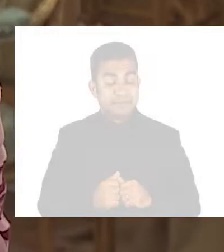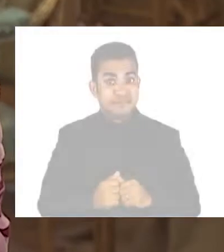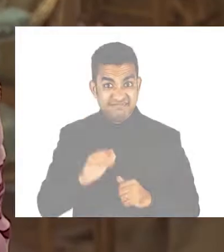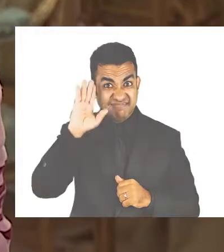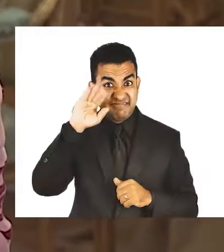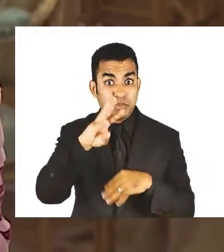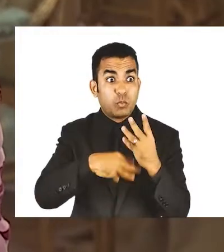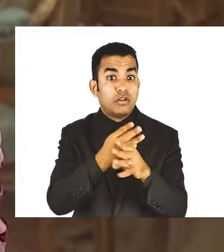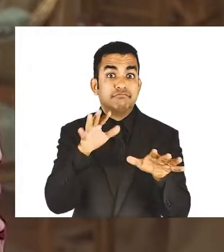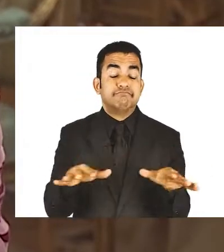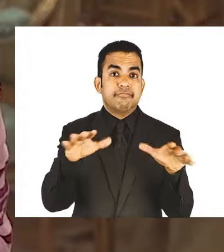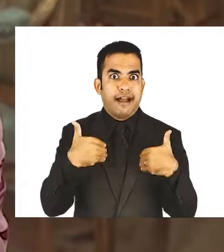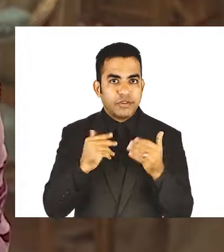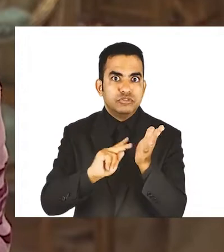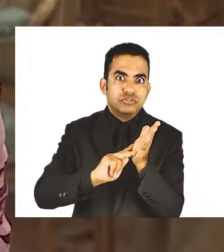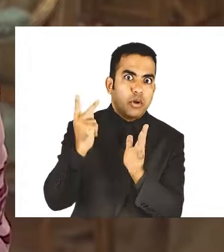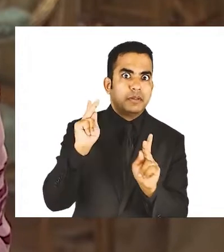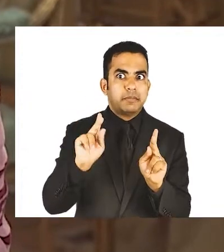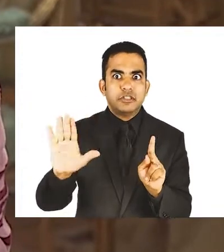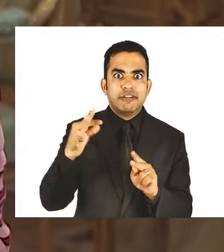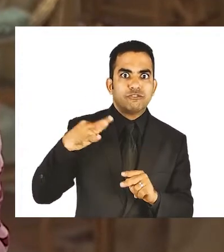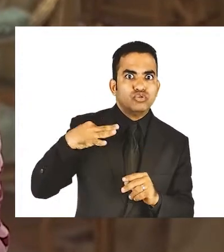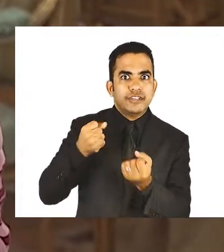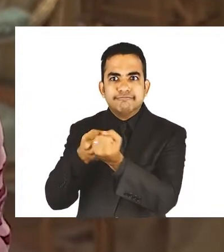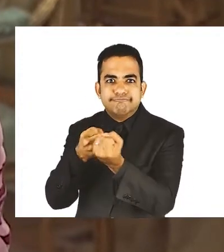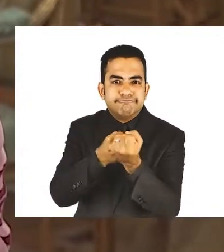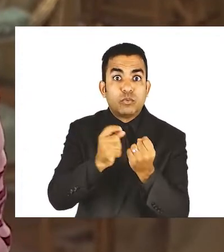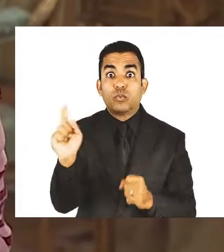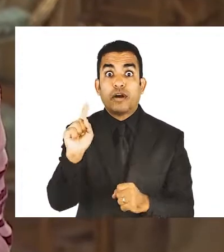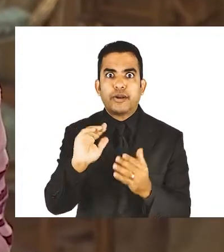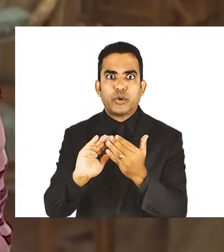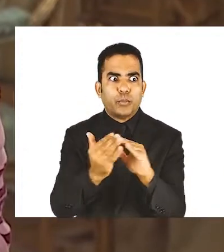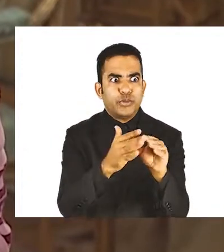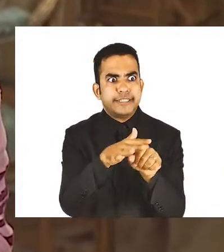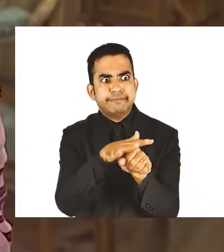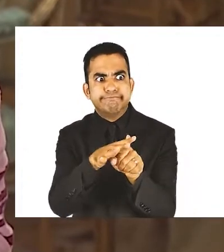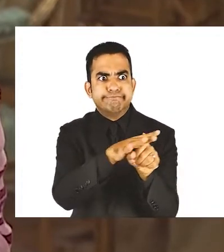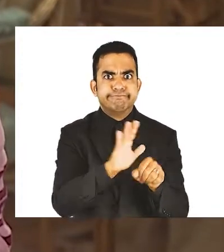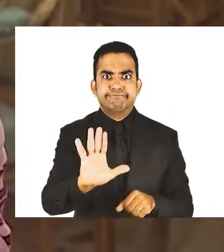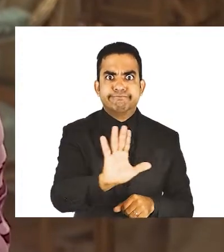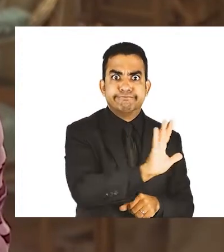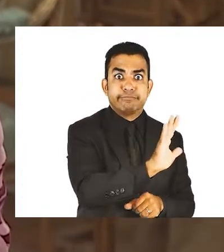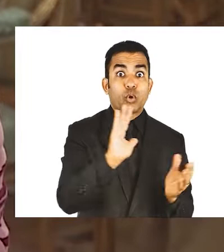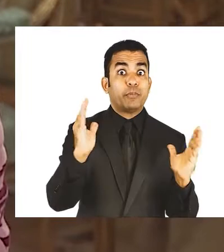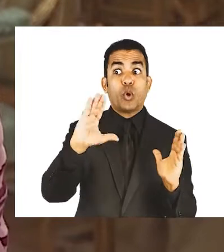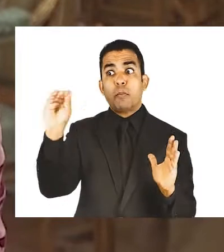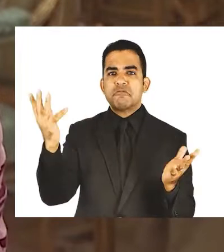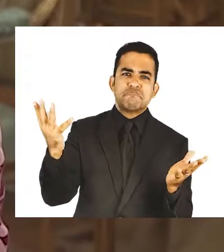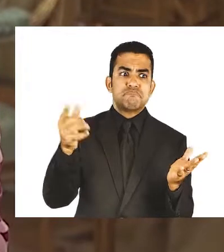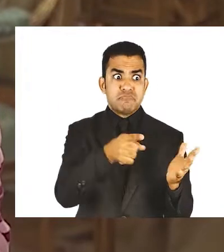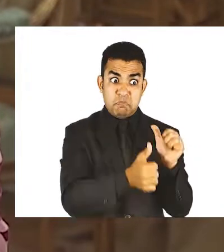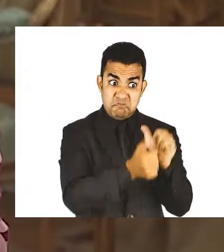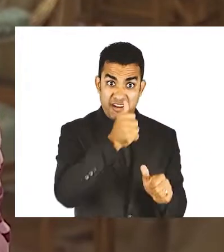Sabían que no mundo existe o doble de pessoas que ejercen o voluntariado de maneira informal ou espontánea em